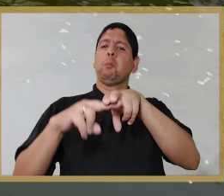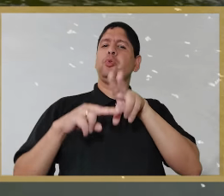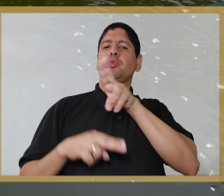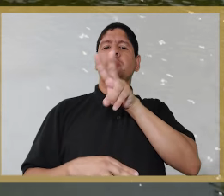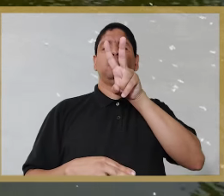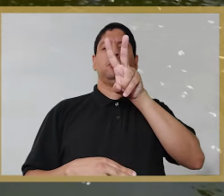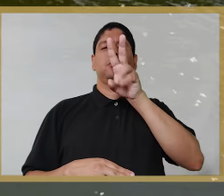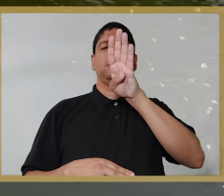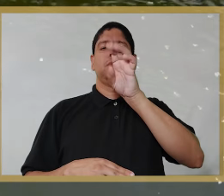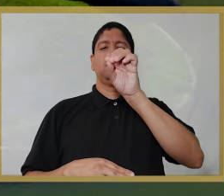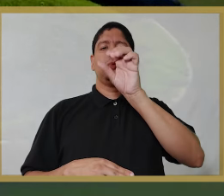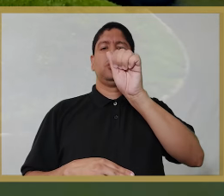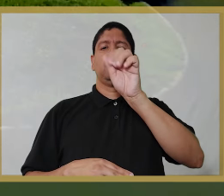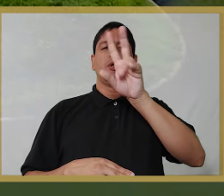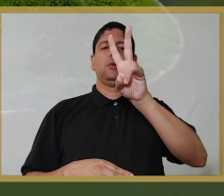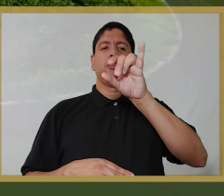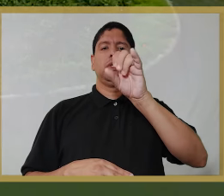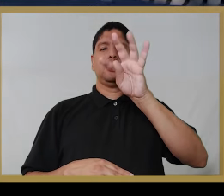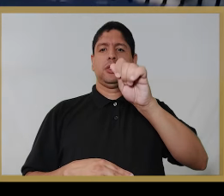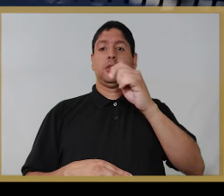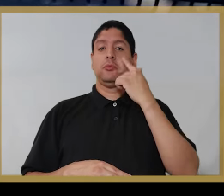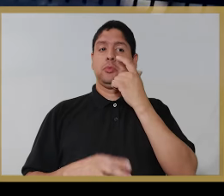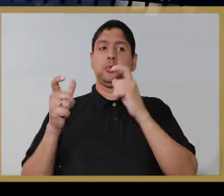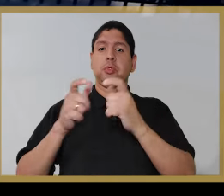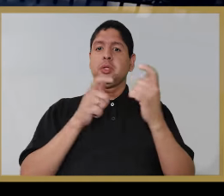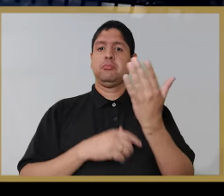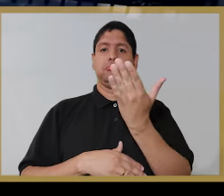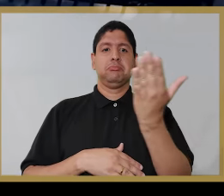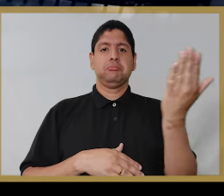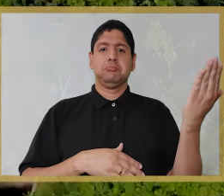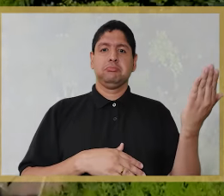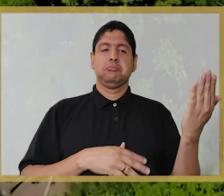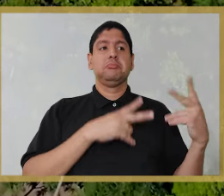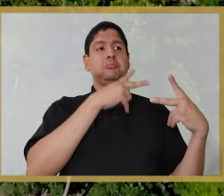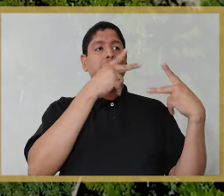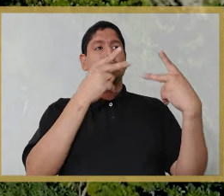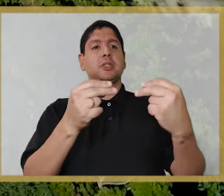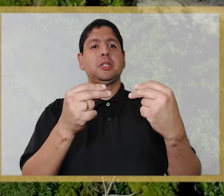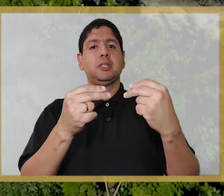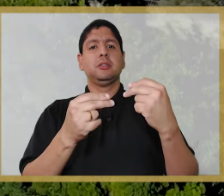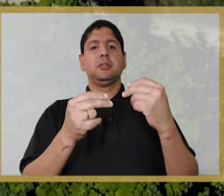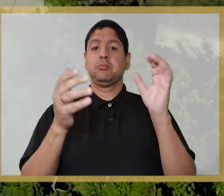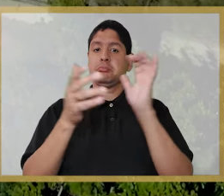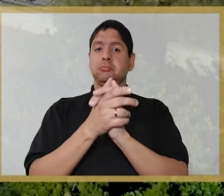Aqui ficam o Templo de Apolo e o monumental Portão, presente de casamento dado a Dom Pedro